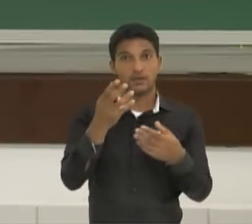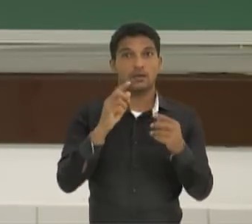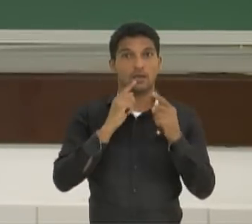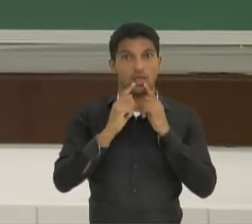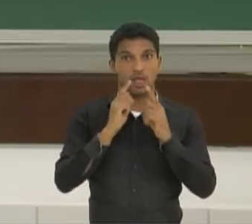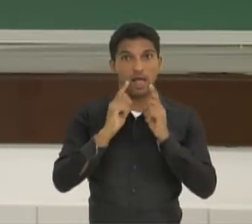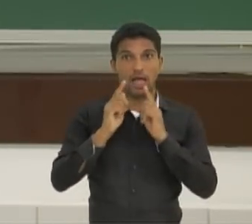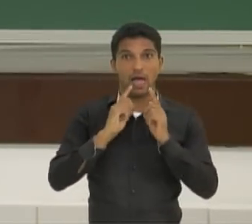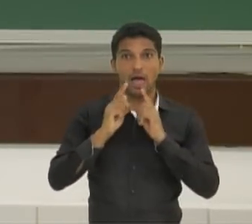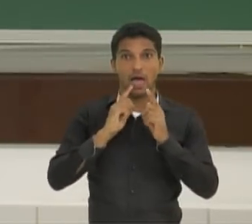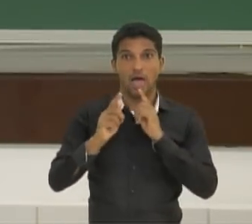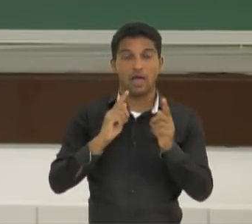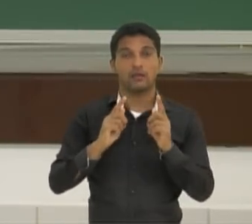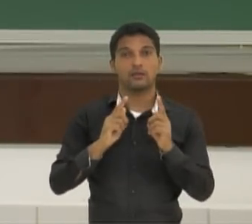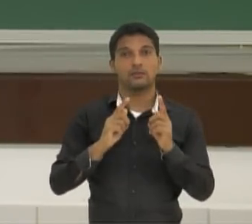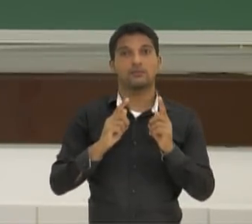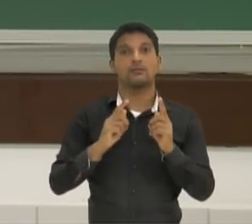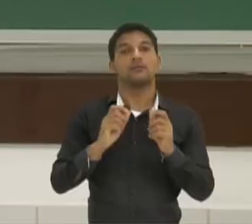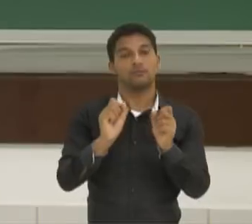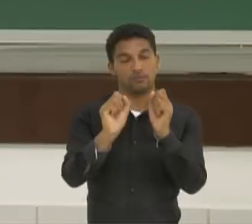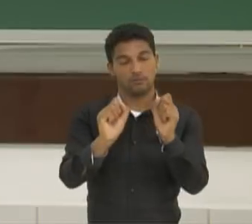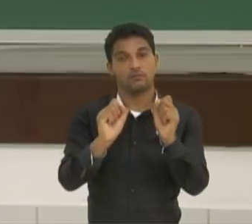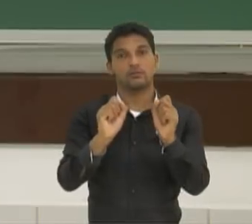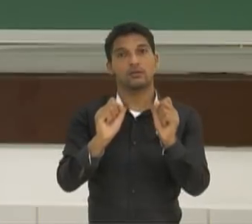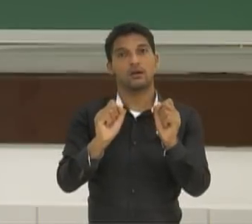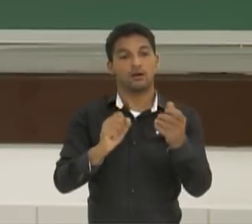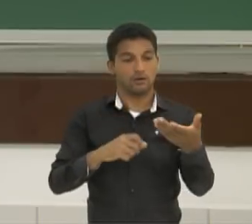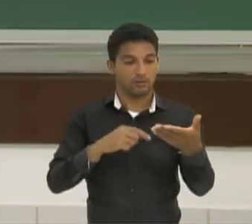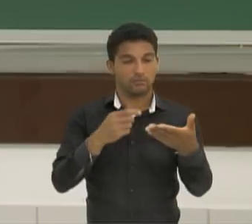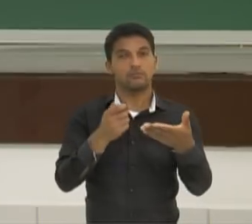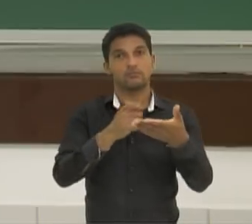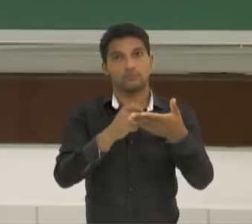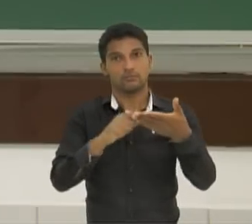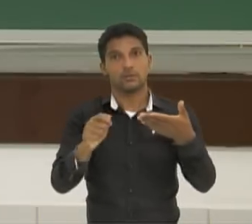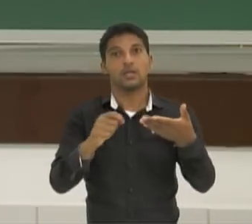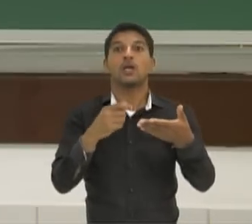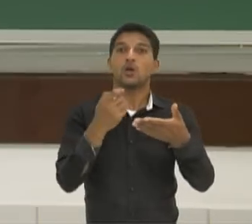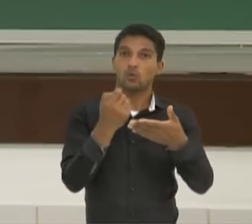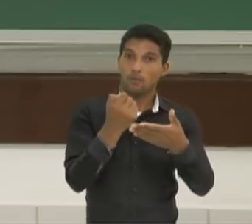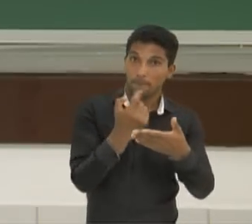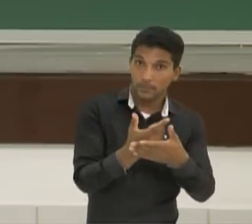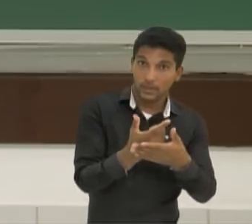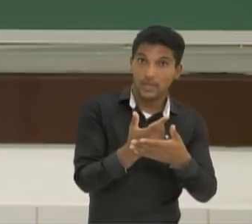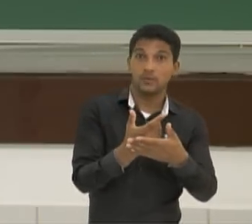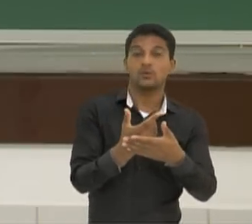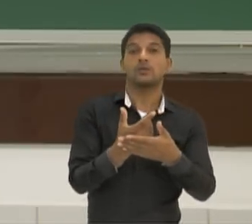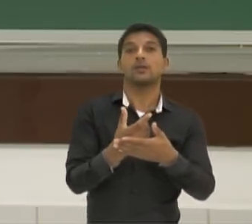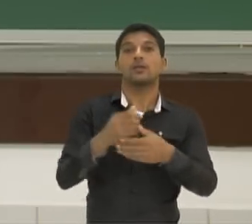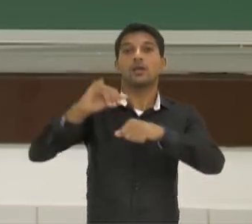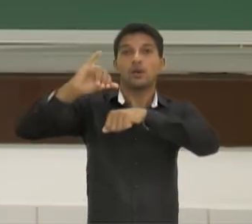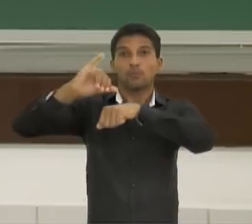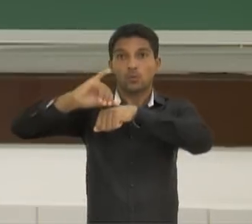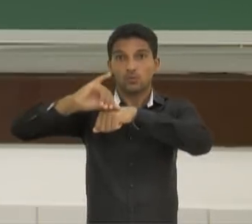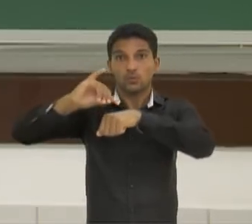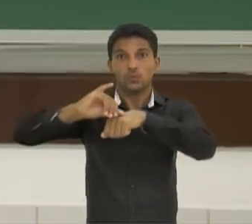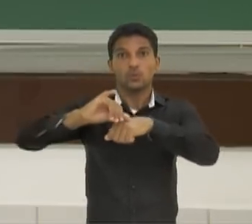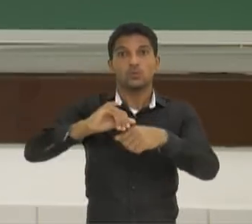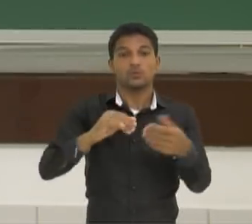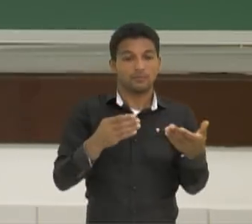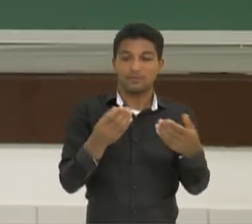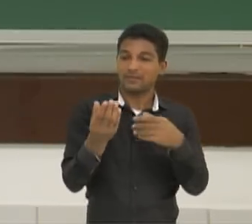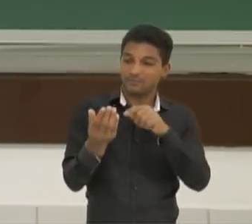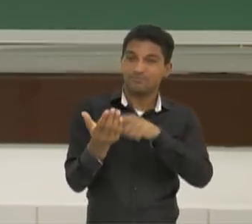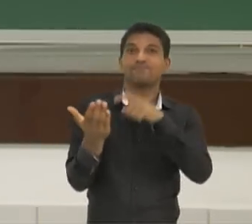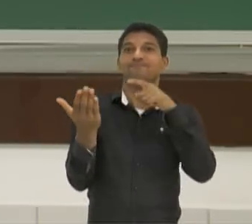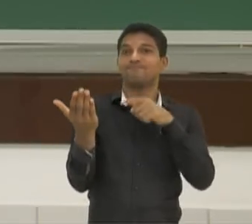comprei determinado produto e fiquei frustrado porque ele não funcionou, ponto de exclamação. Eu estou fazendo uma exclamativa,